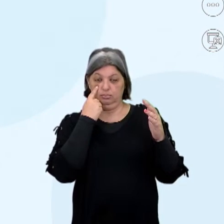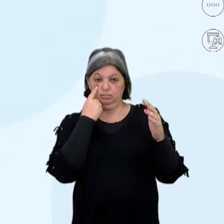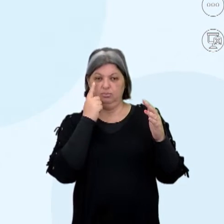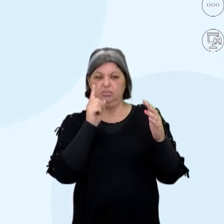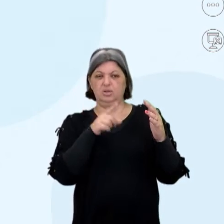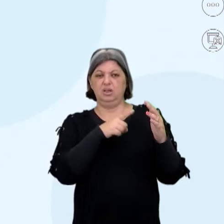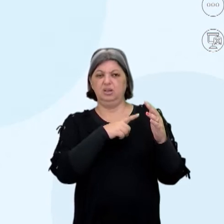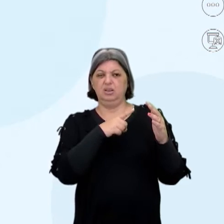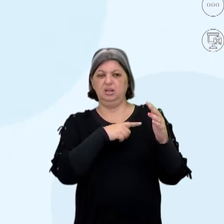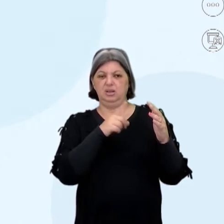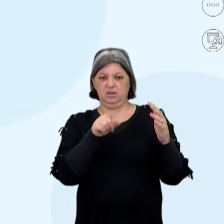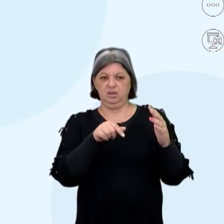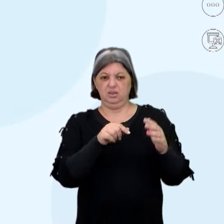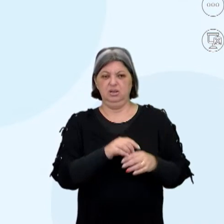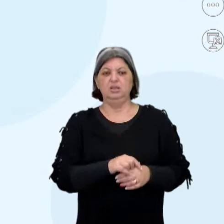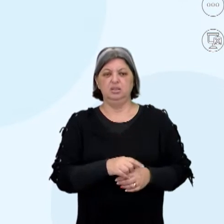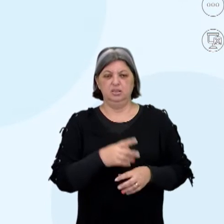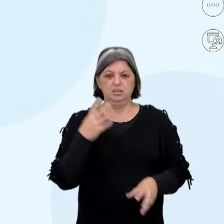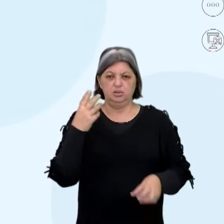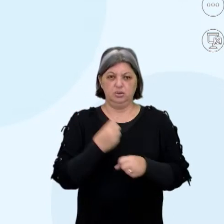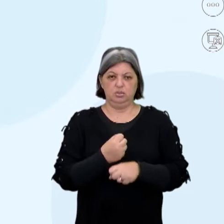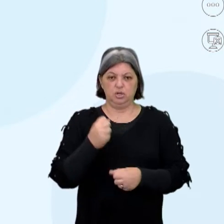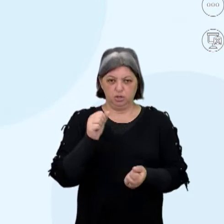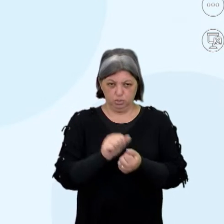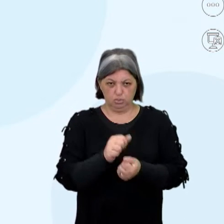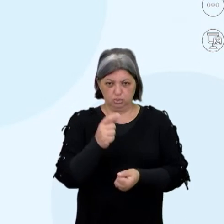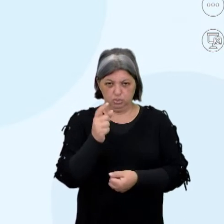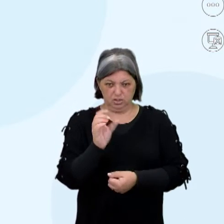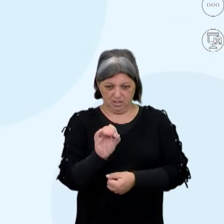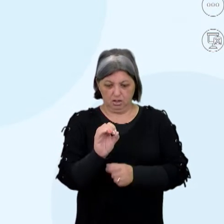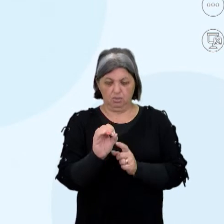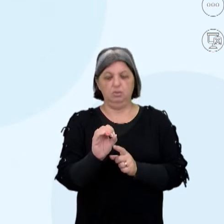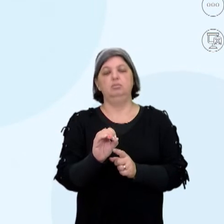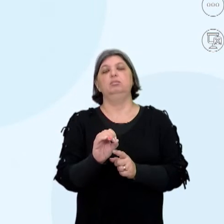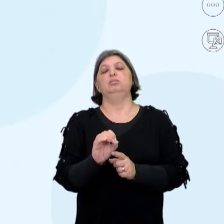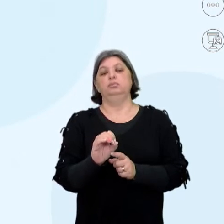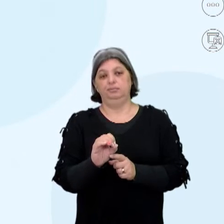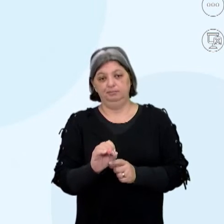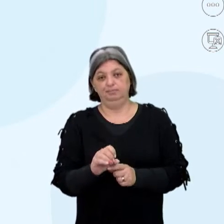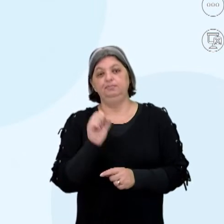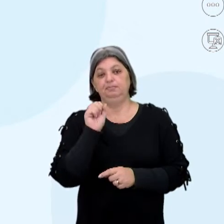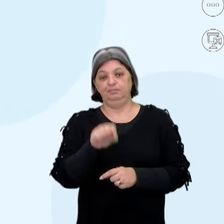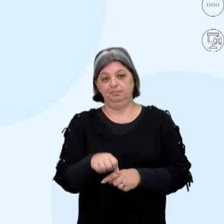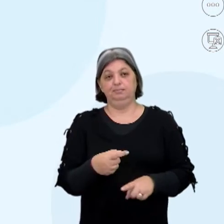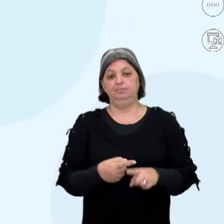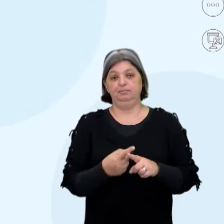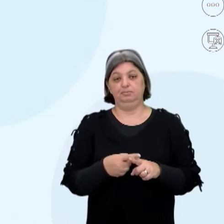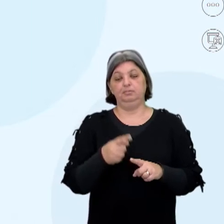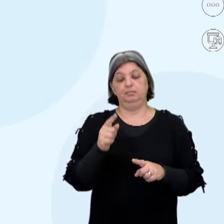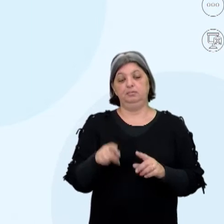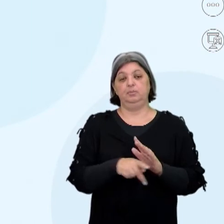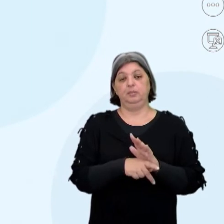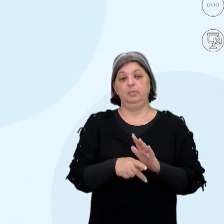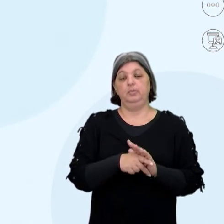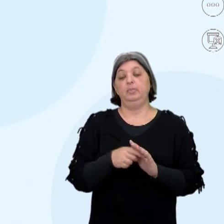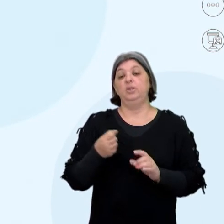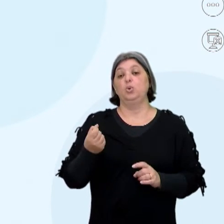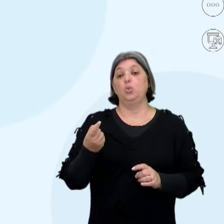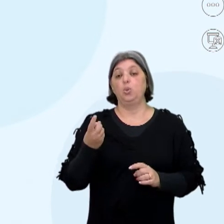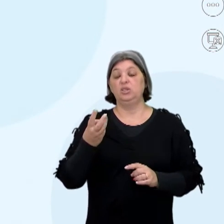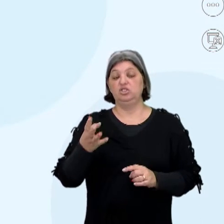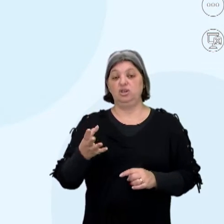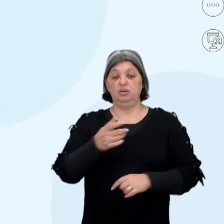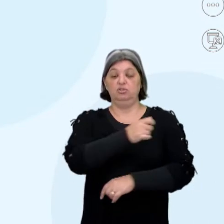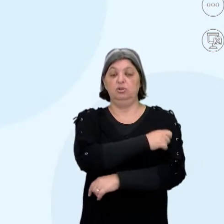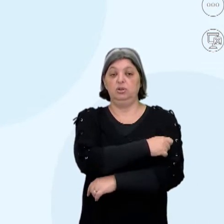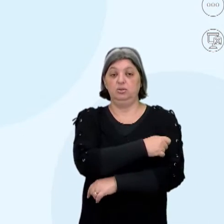professor, mas eu preciso somar o 0? Sim, porque o ano 0 está associado o quê? Um valor correspondente à quantidade de alunos, né?